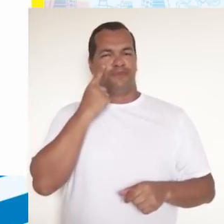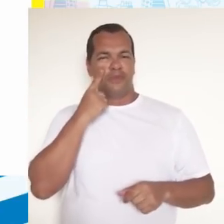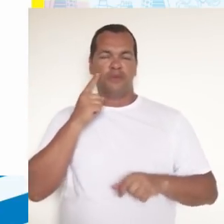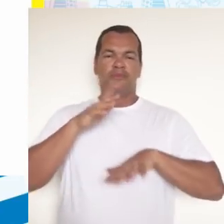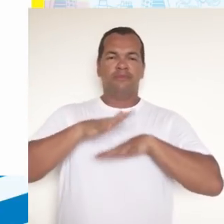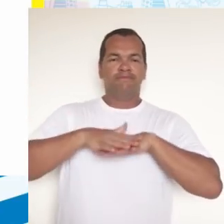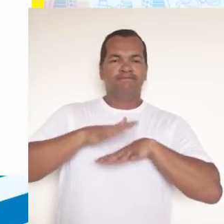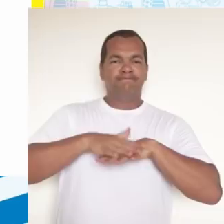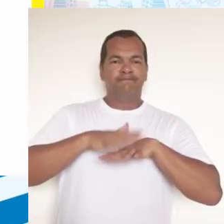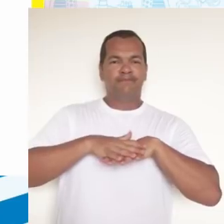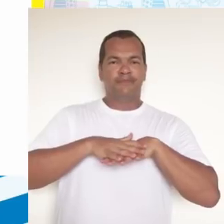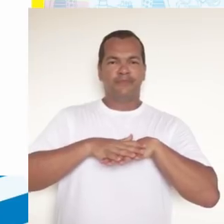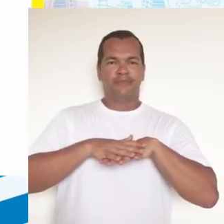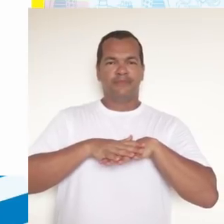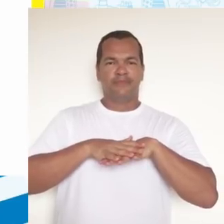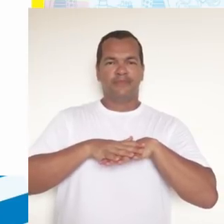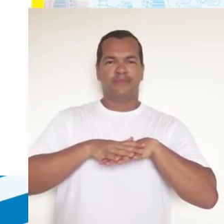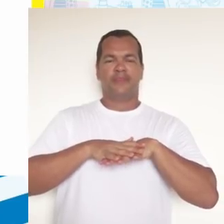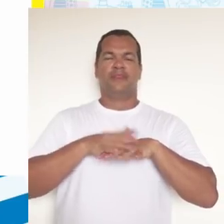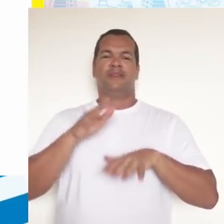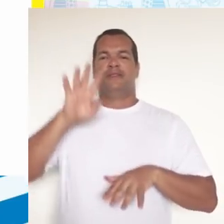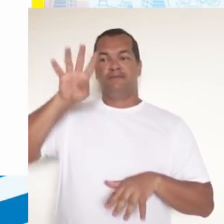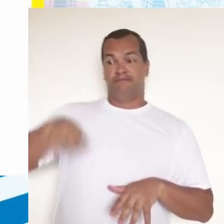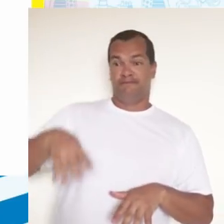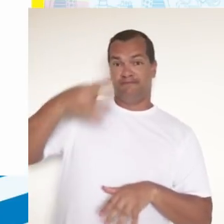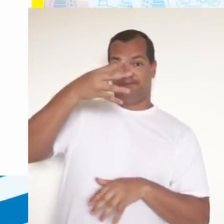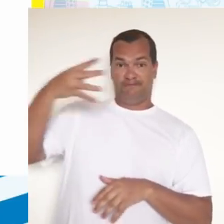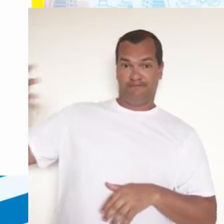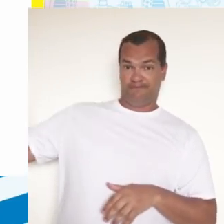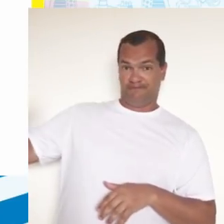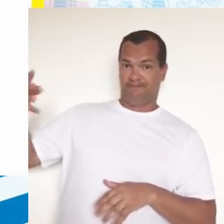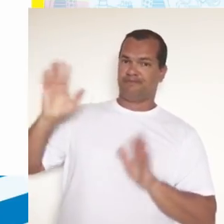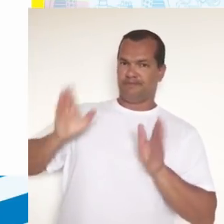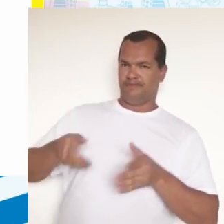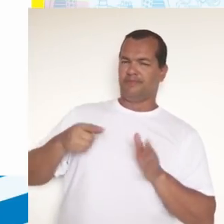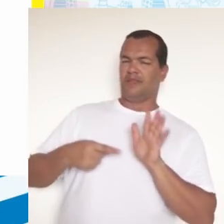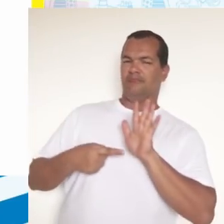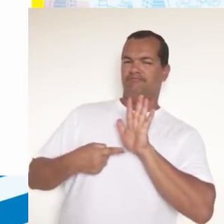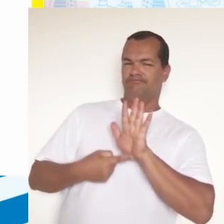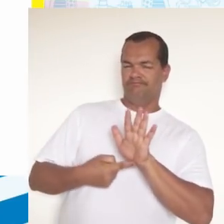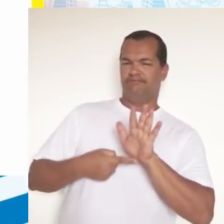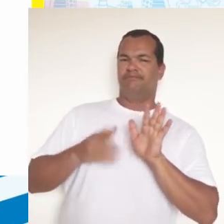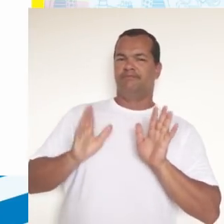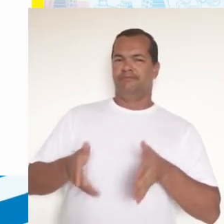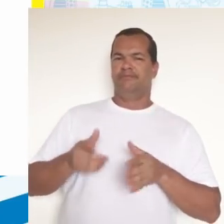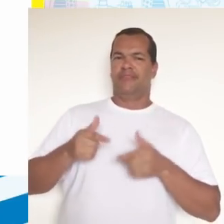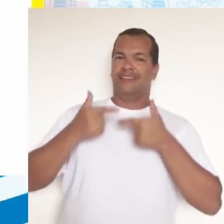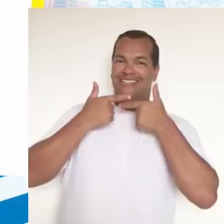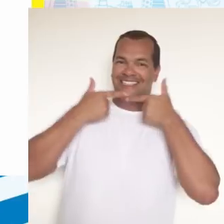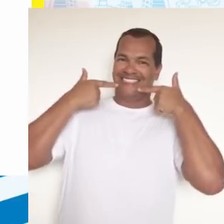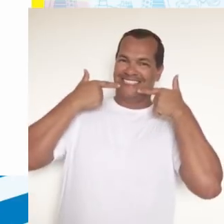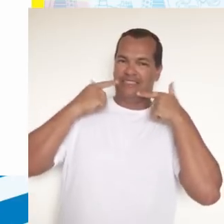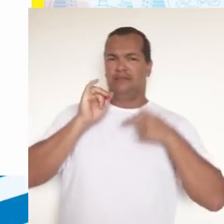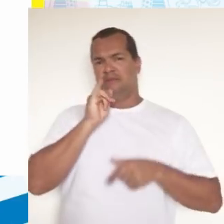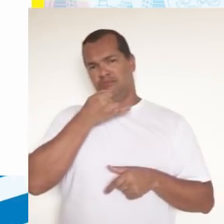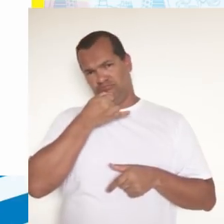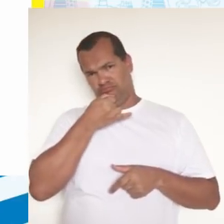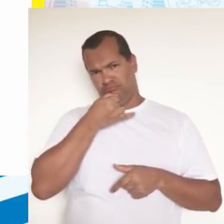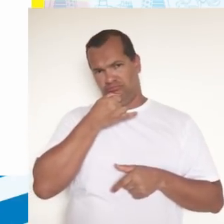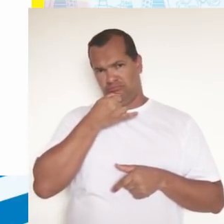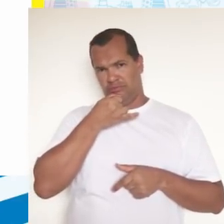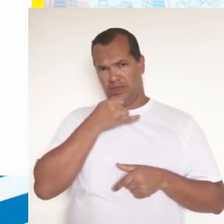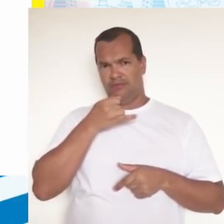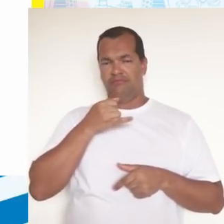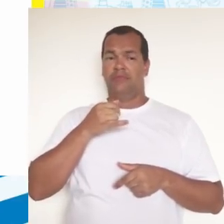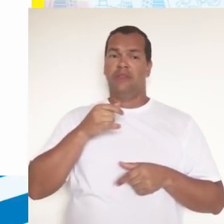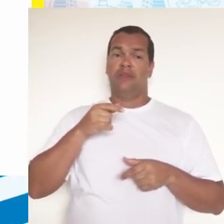Observe, matemática de maneira ilustrada, eu coloquei ali para você uma carinha alegre e uma carinha